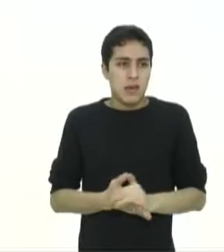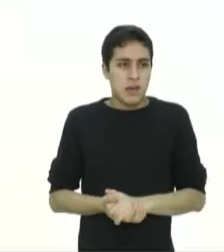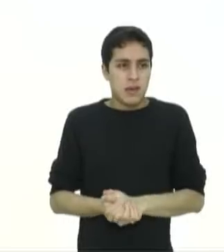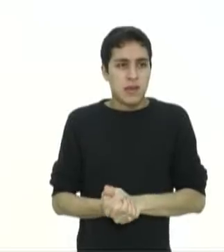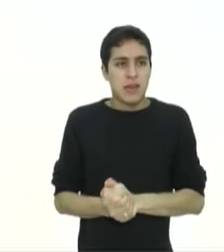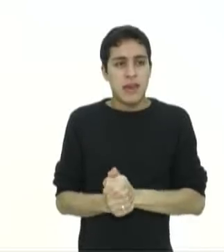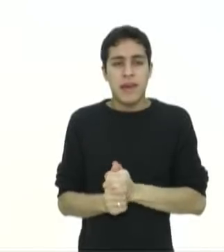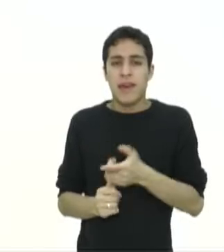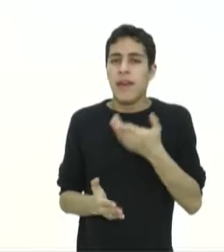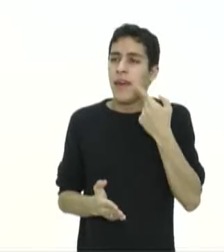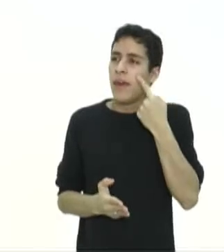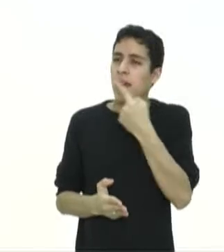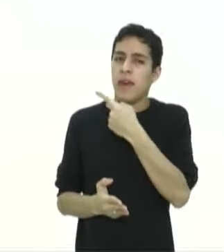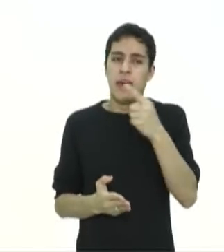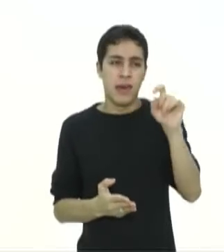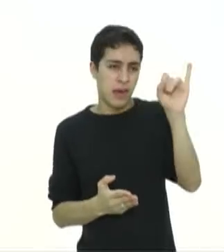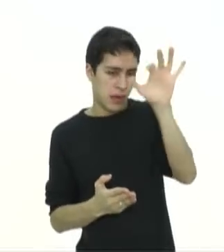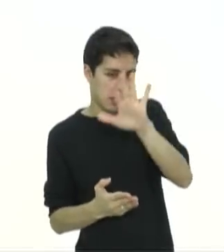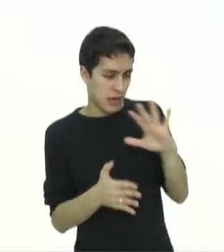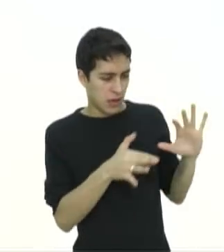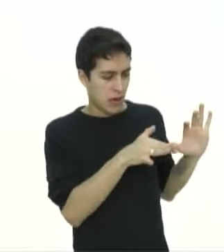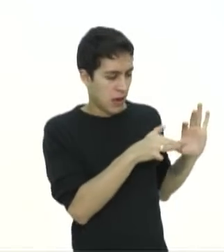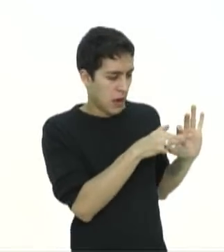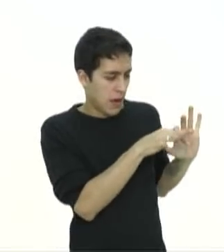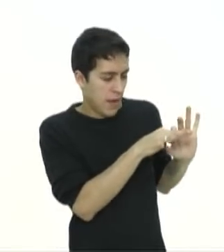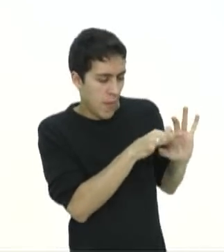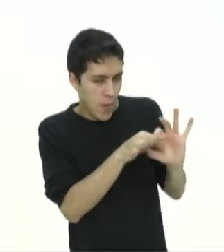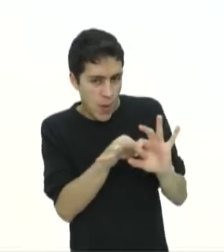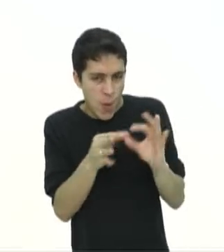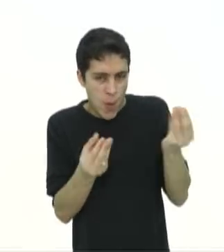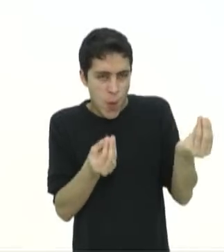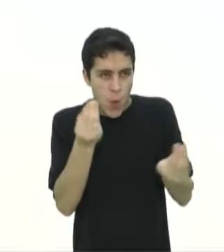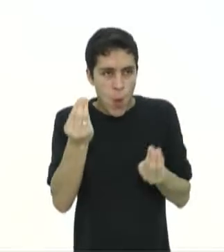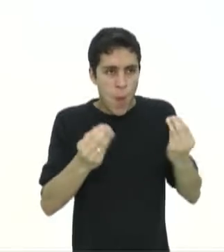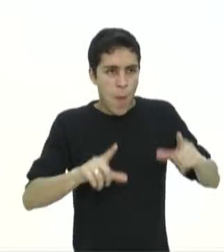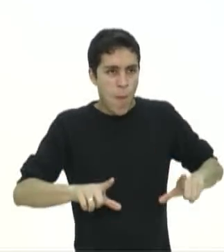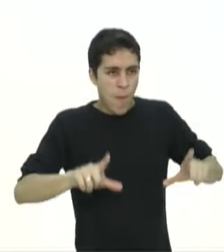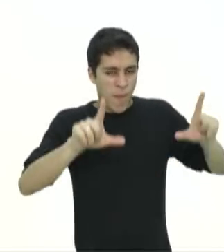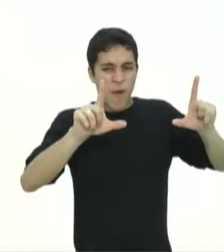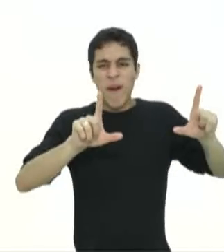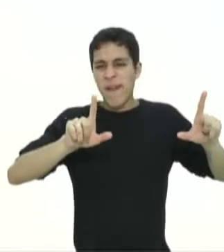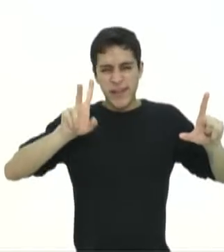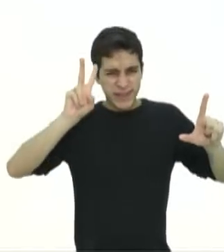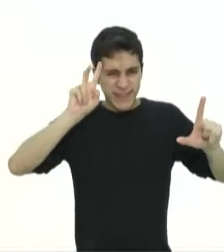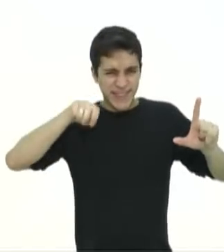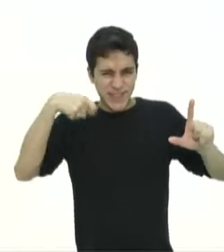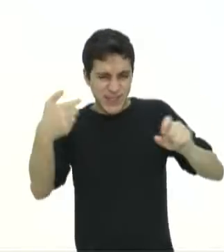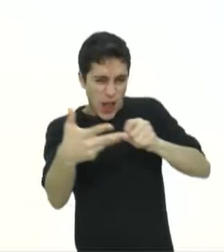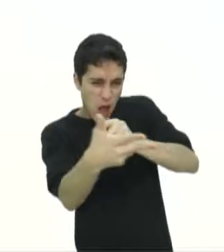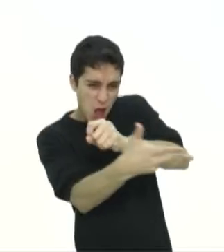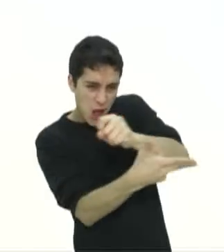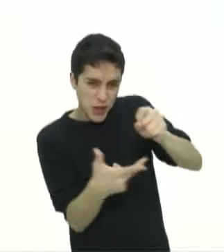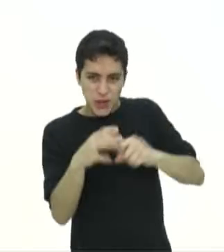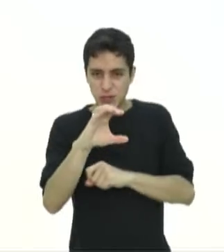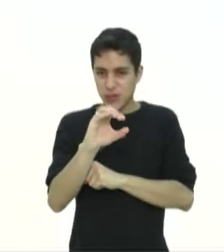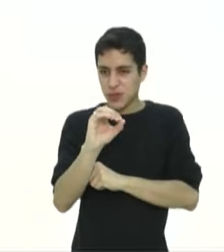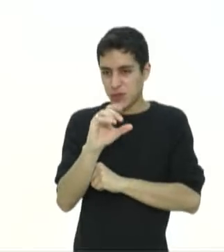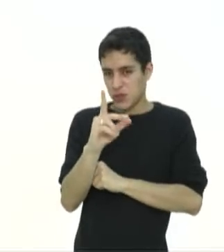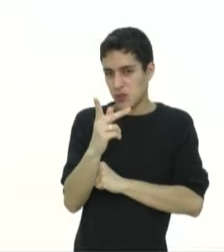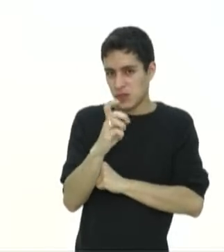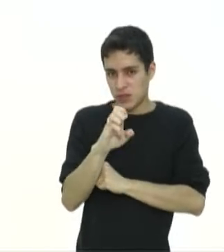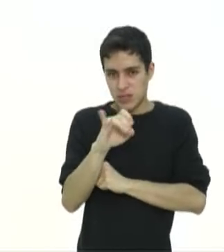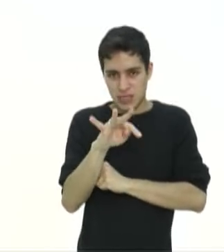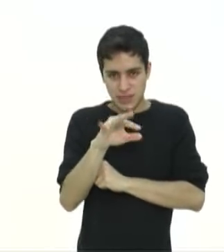E aqui uma imagem, certo? A imagem A Colheita, do artista Antônio Ferrigno, que mostra o quê? Que muitos